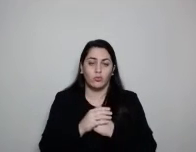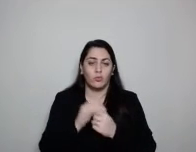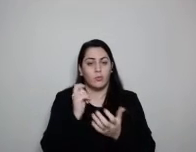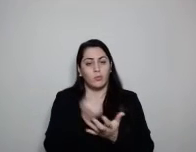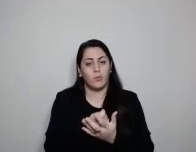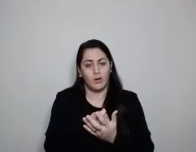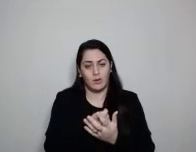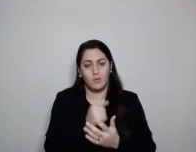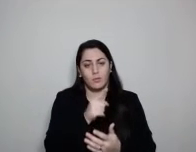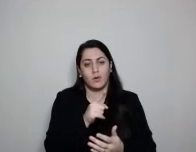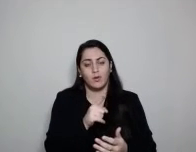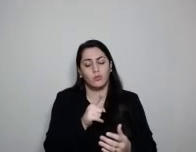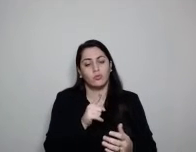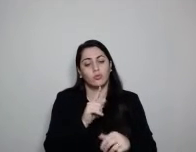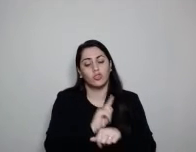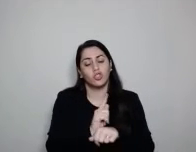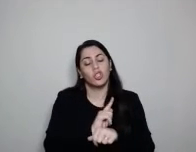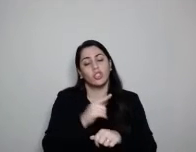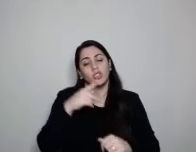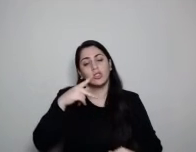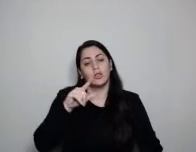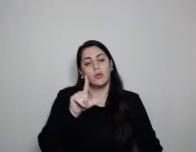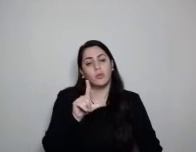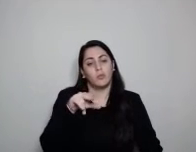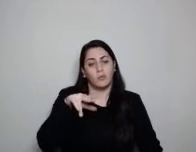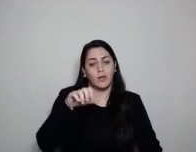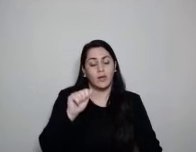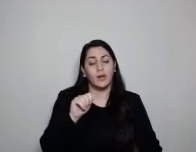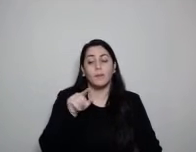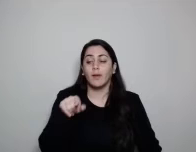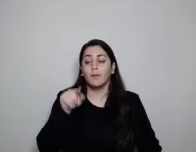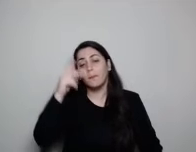gestão plena. E o que o parceiro precisa fazer para receber